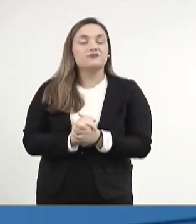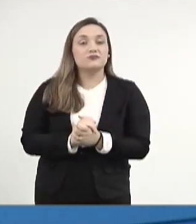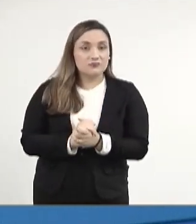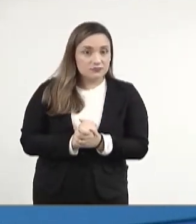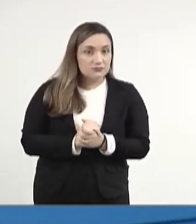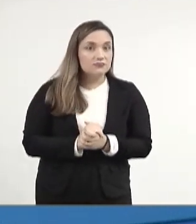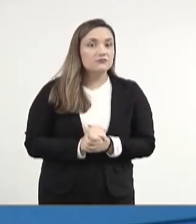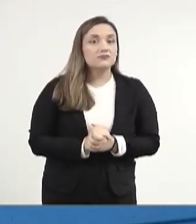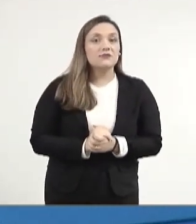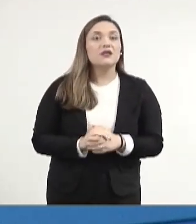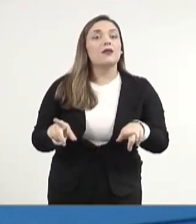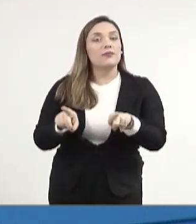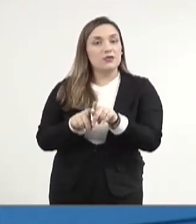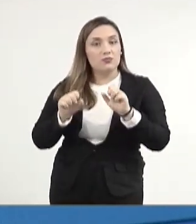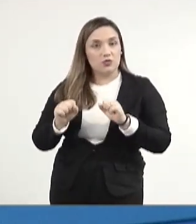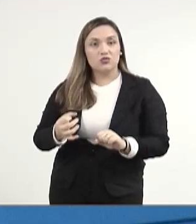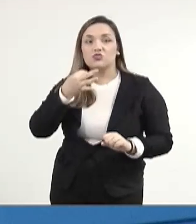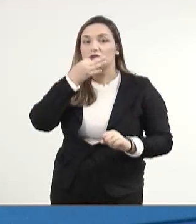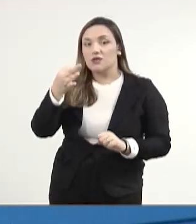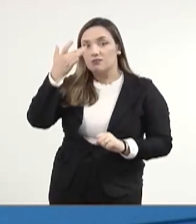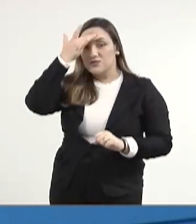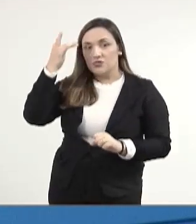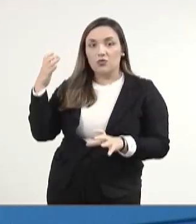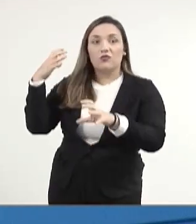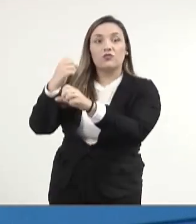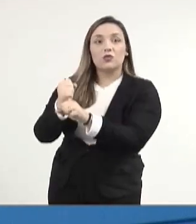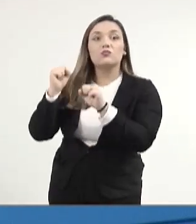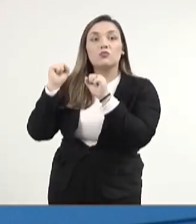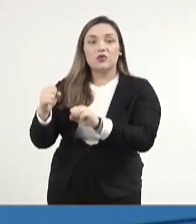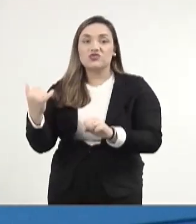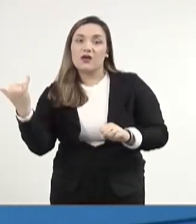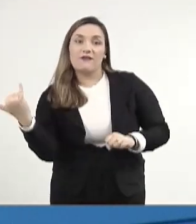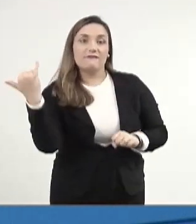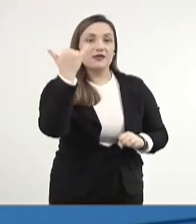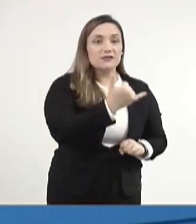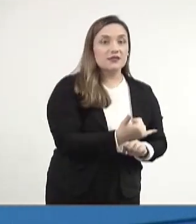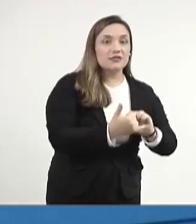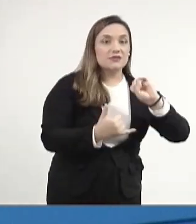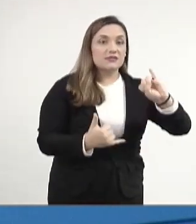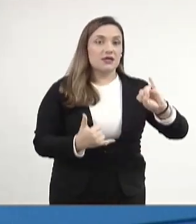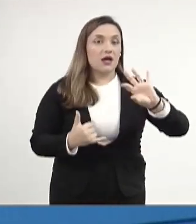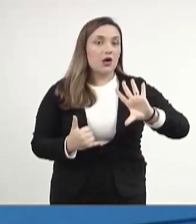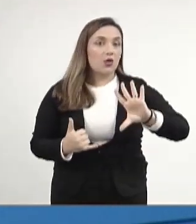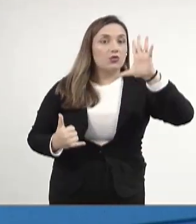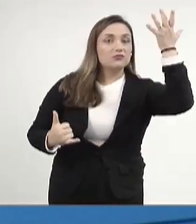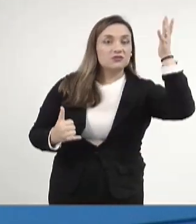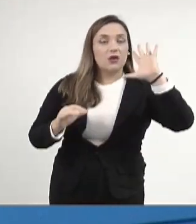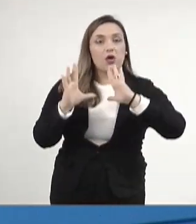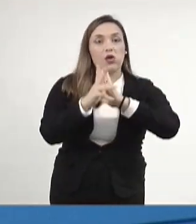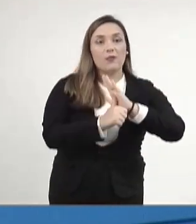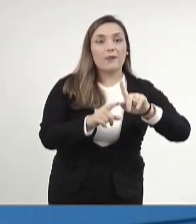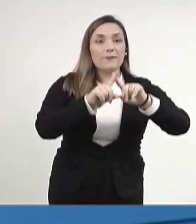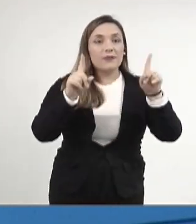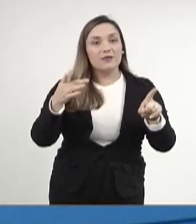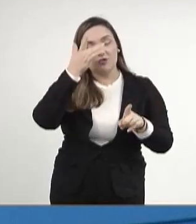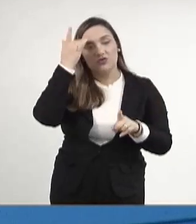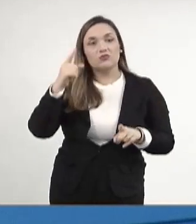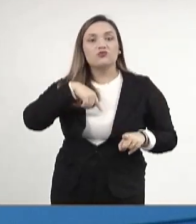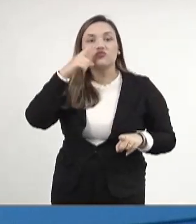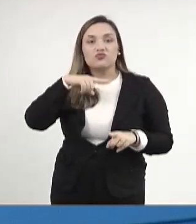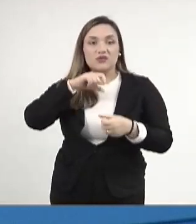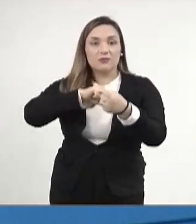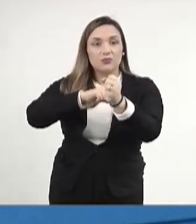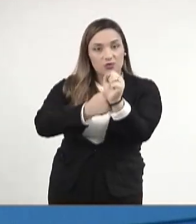indicar pessoas de confiança que poderão disparar o alerta em caso de impossibilidade da realização da ação